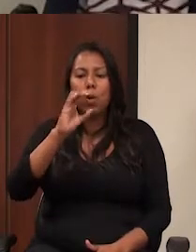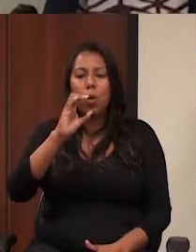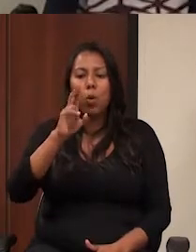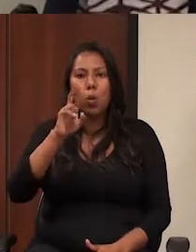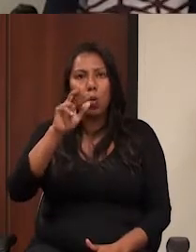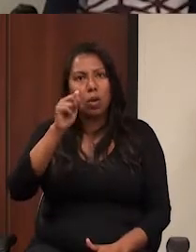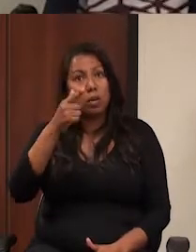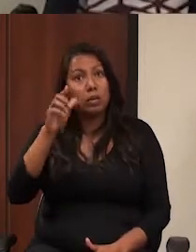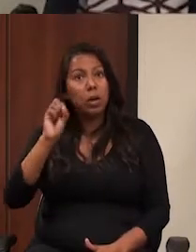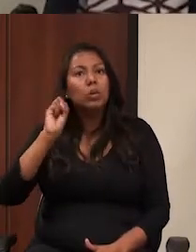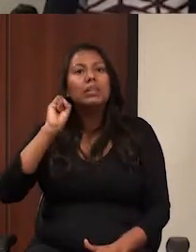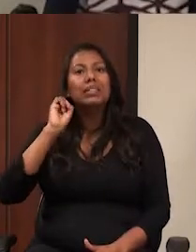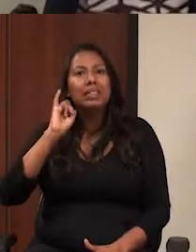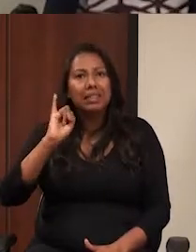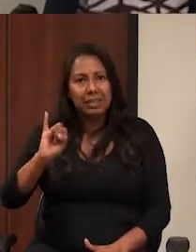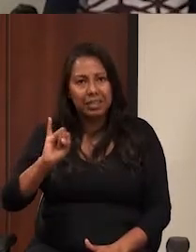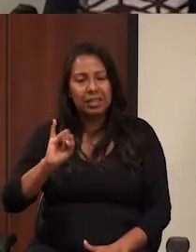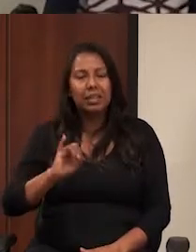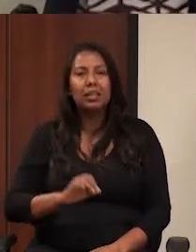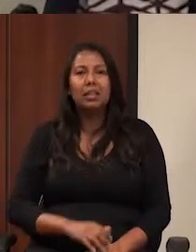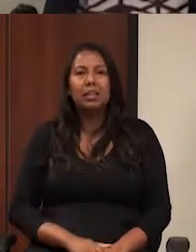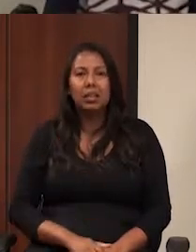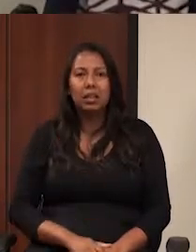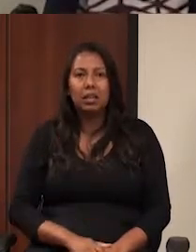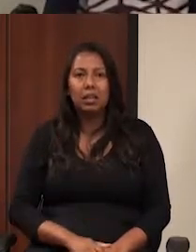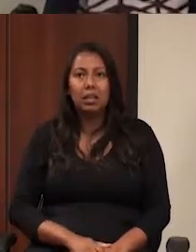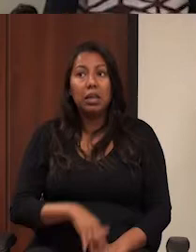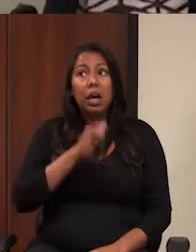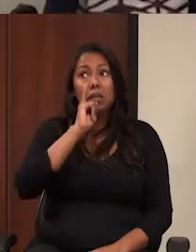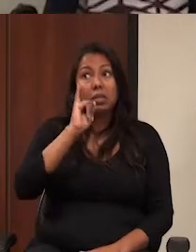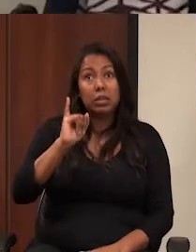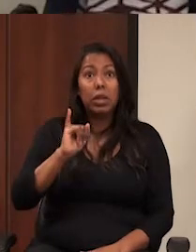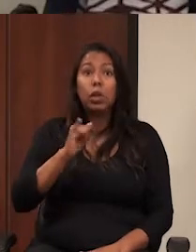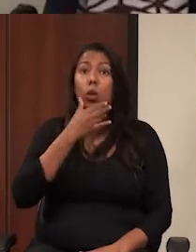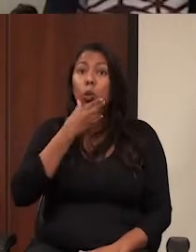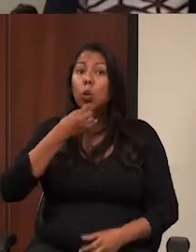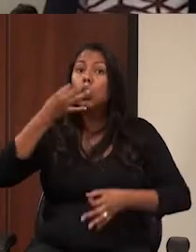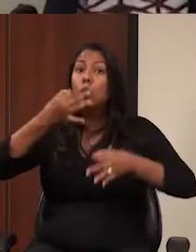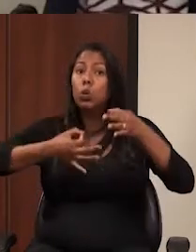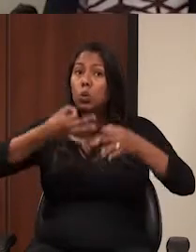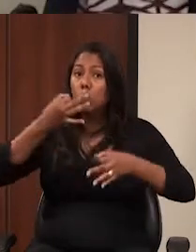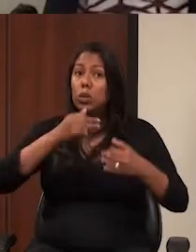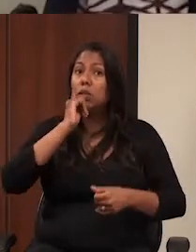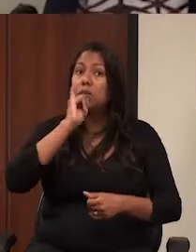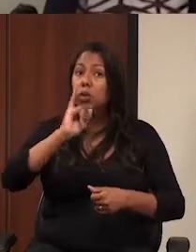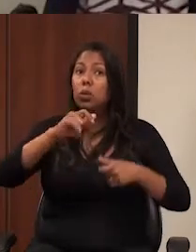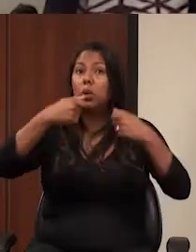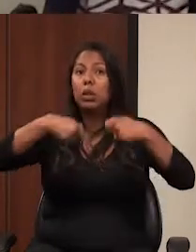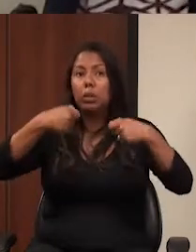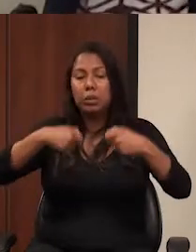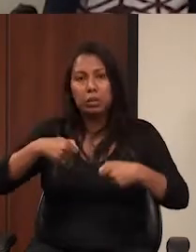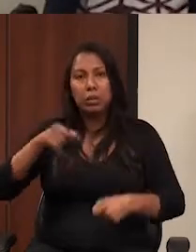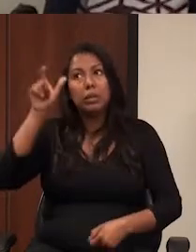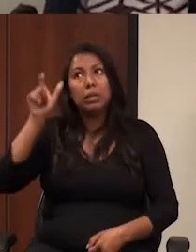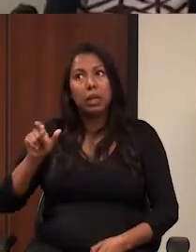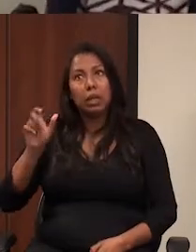houver notícia de que há curatela já previamente definida por um juiz dessa pessoa, aí sim eles vão exigir uma certidão de